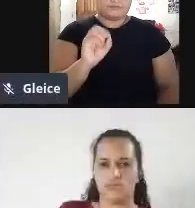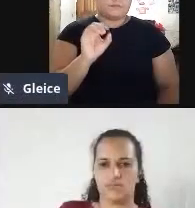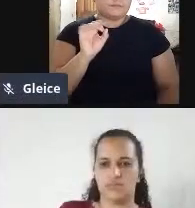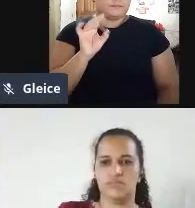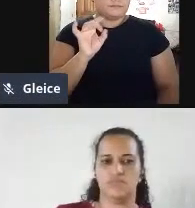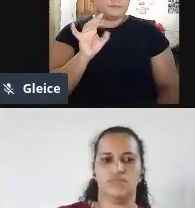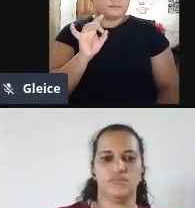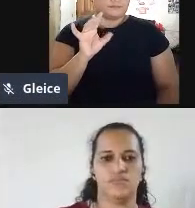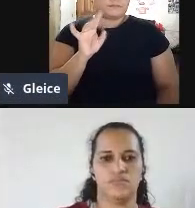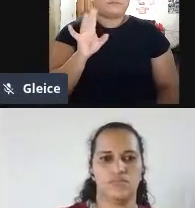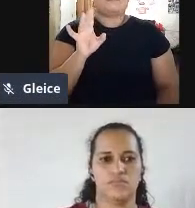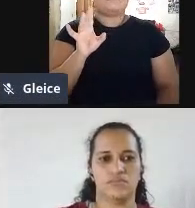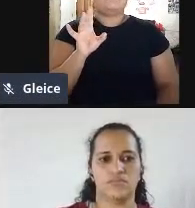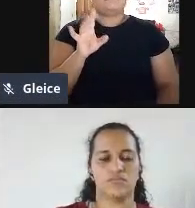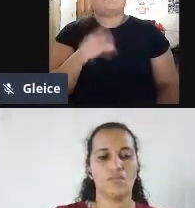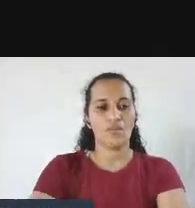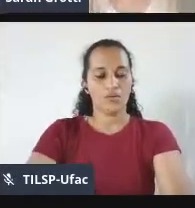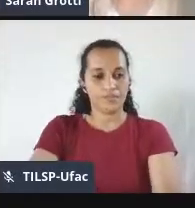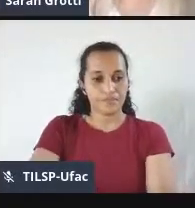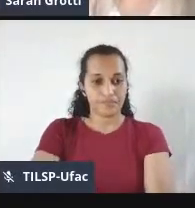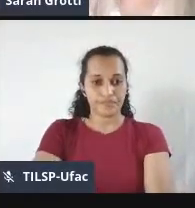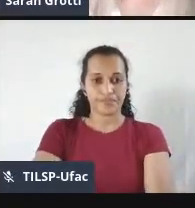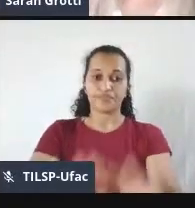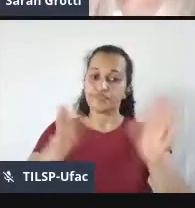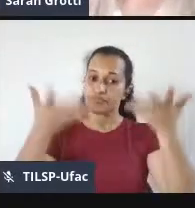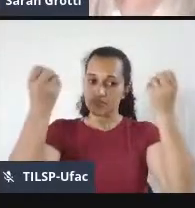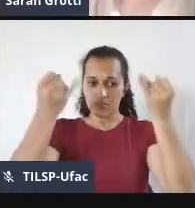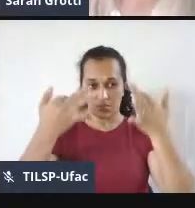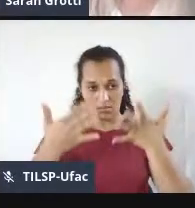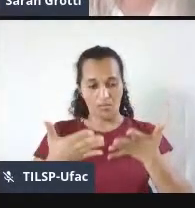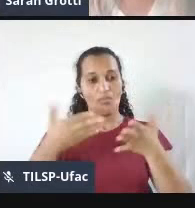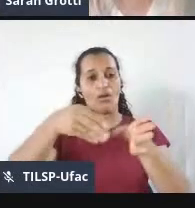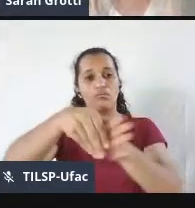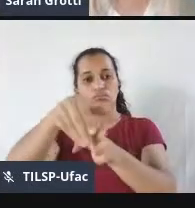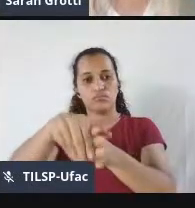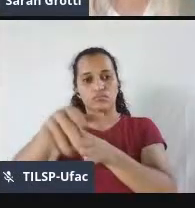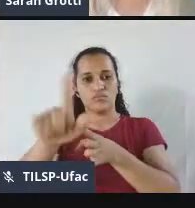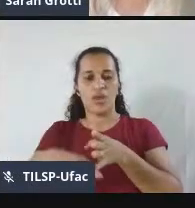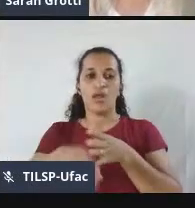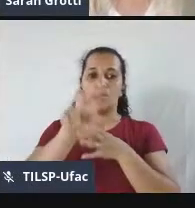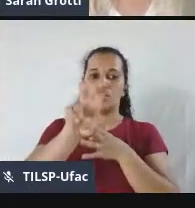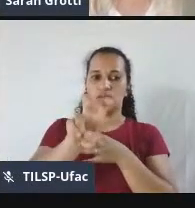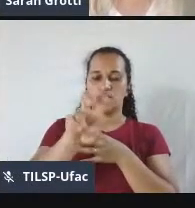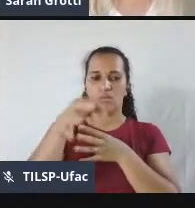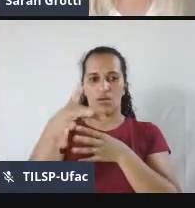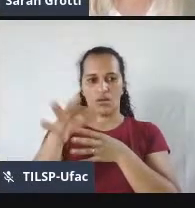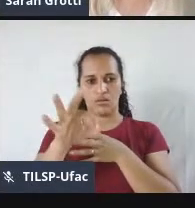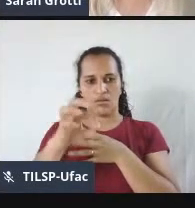falei, a gente entra naquela recomendação de 5 a 10 microgramas por dia.